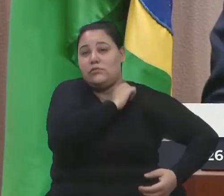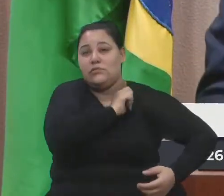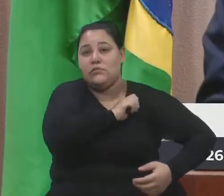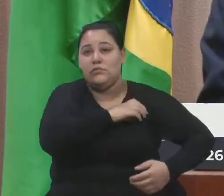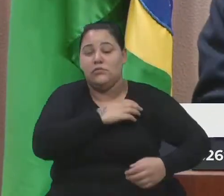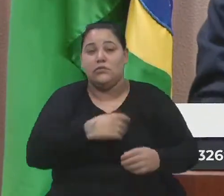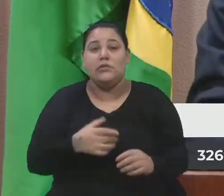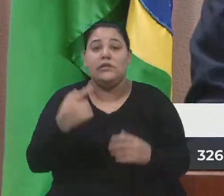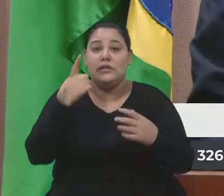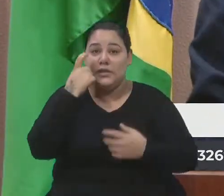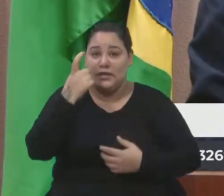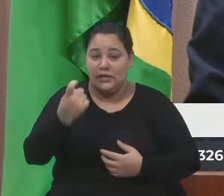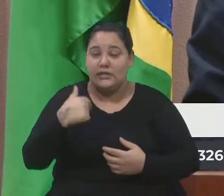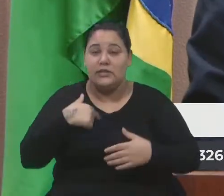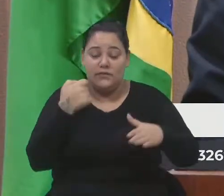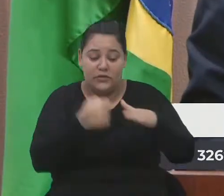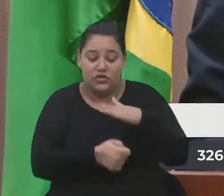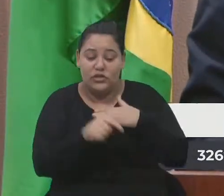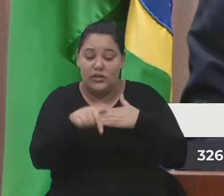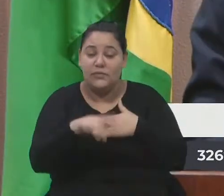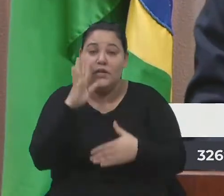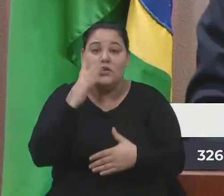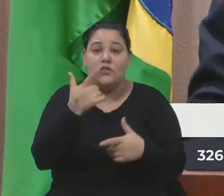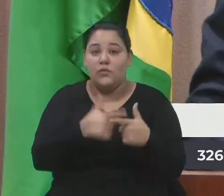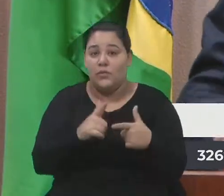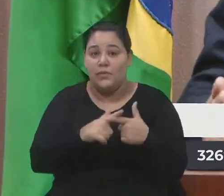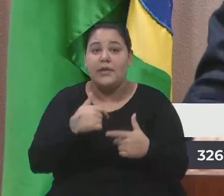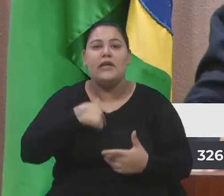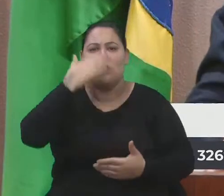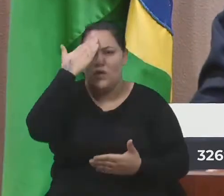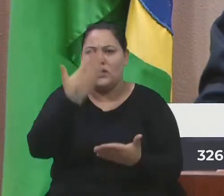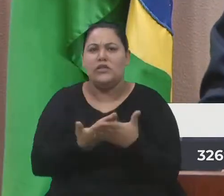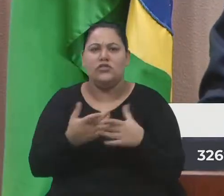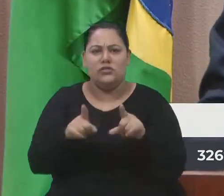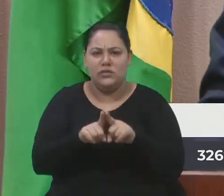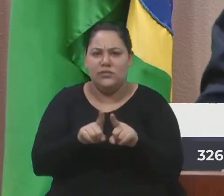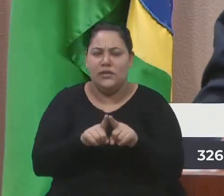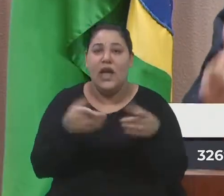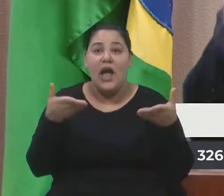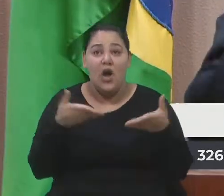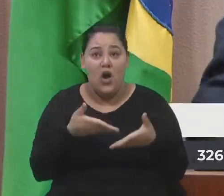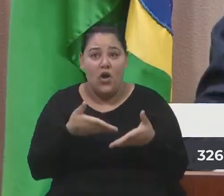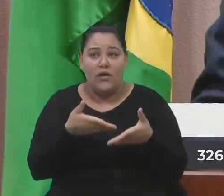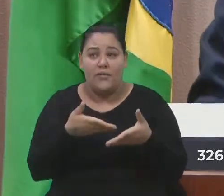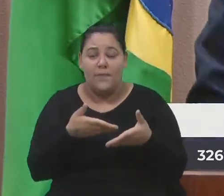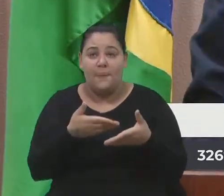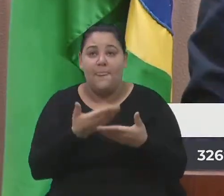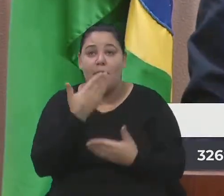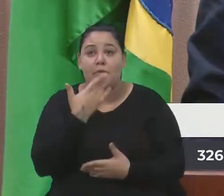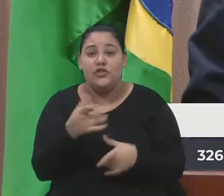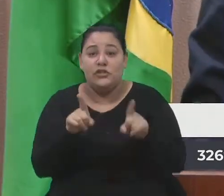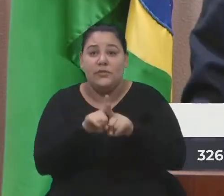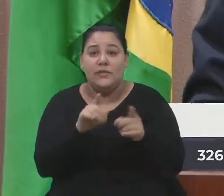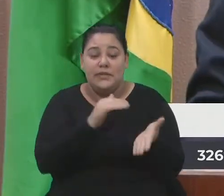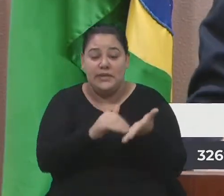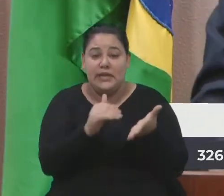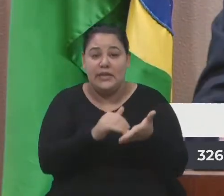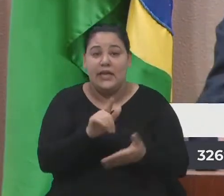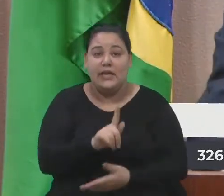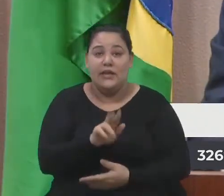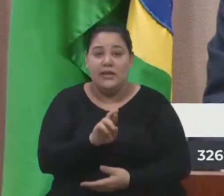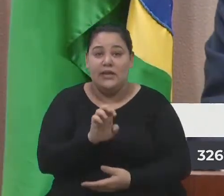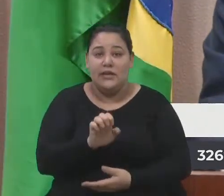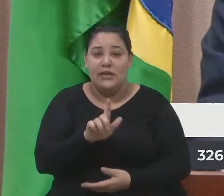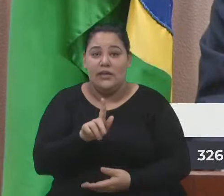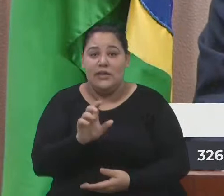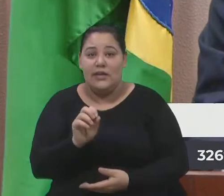na solução desse grande problema, e eu acredito que agora, acabei de pedir para a secretária Grégora para organizar uma